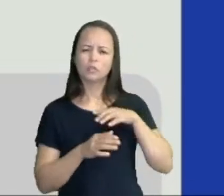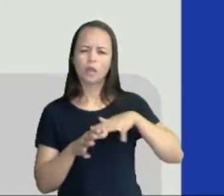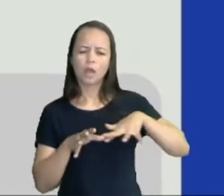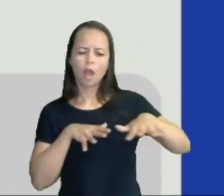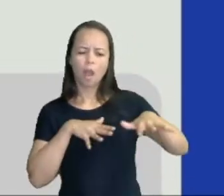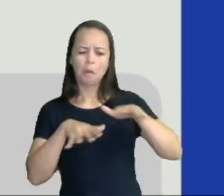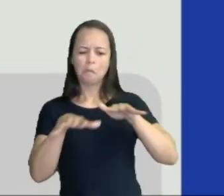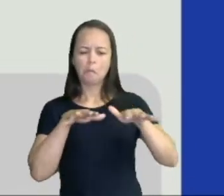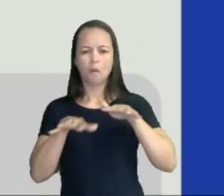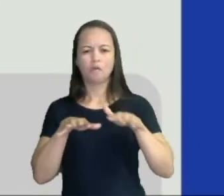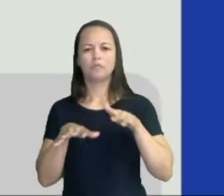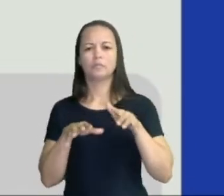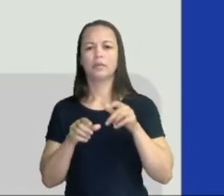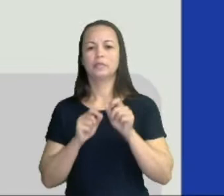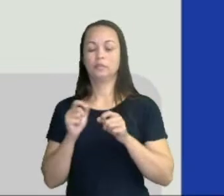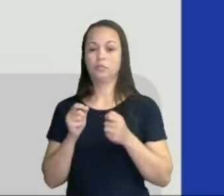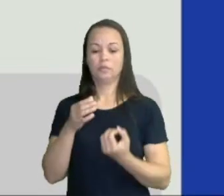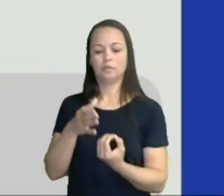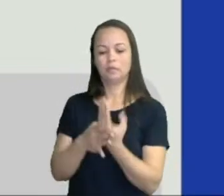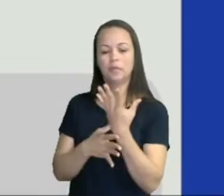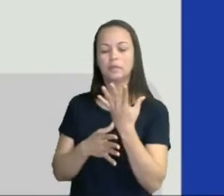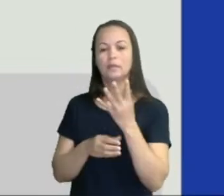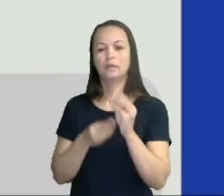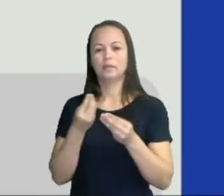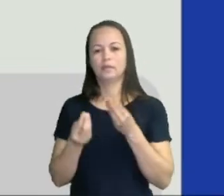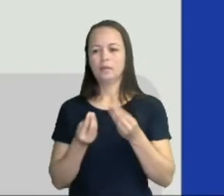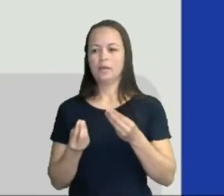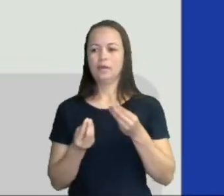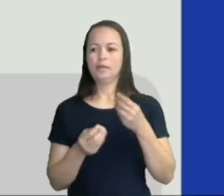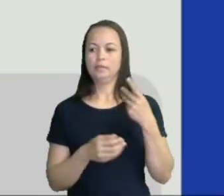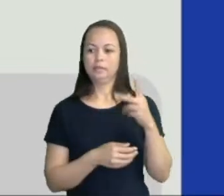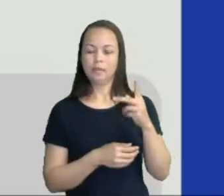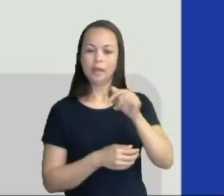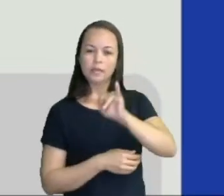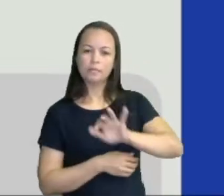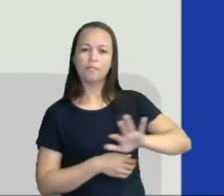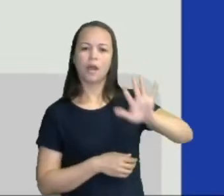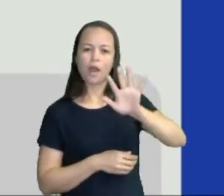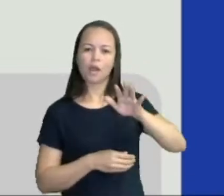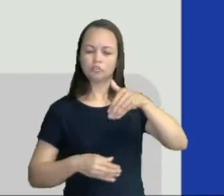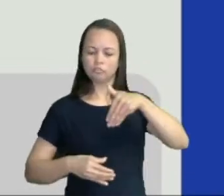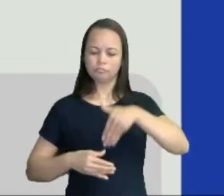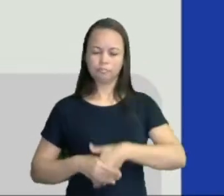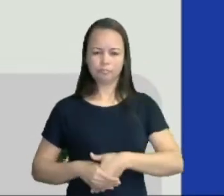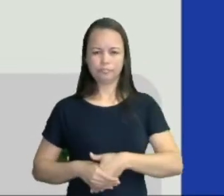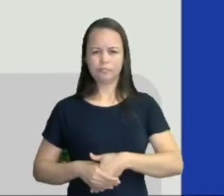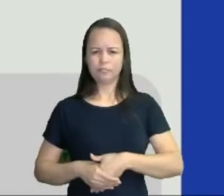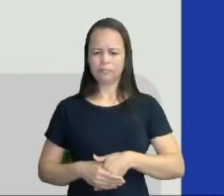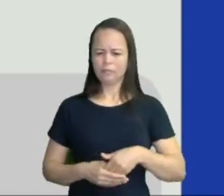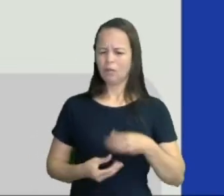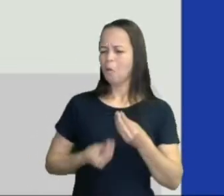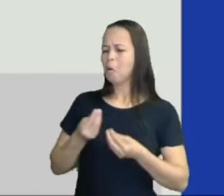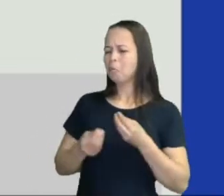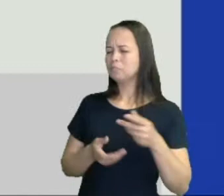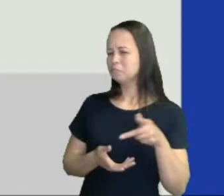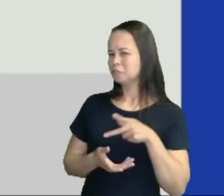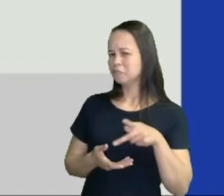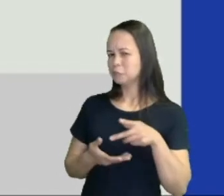movimento que cria essa figura de Napoleão. Como assim, professora? Vejam